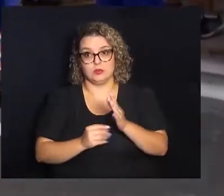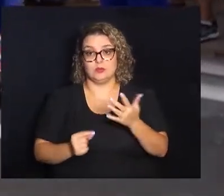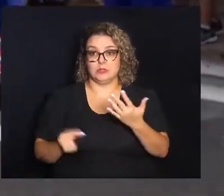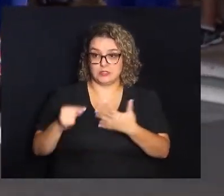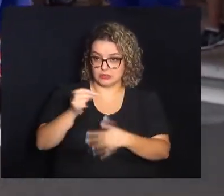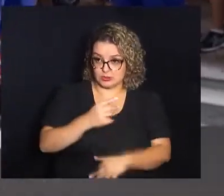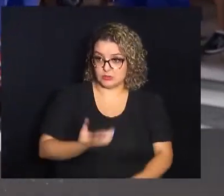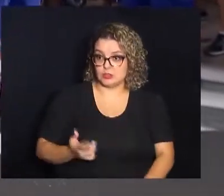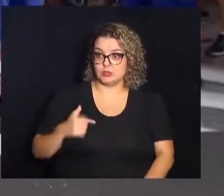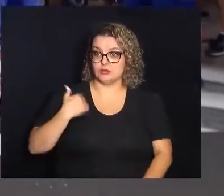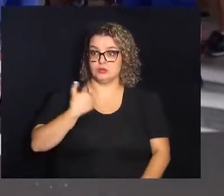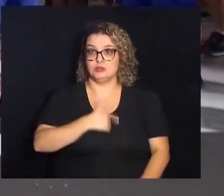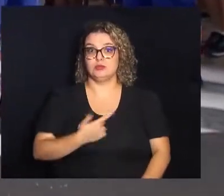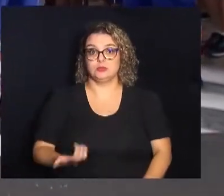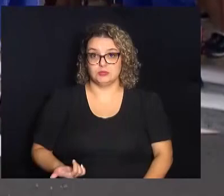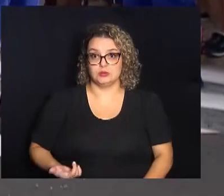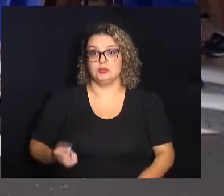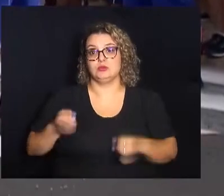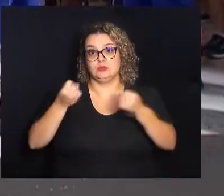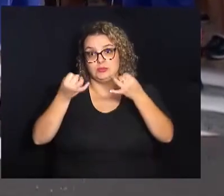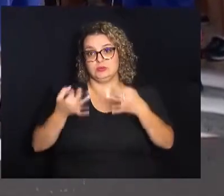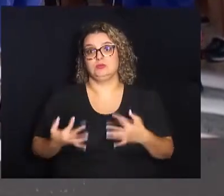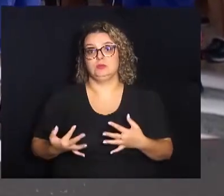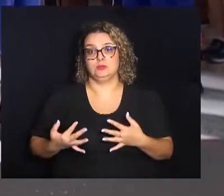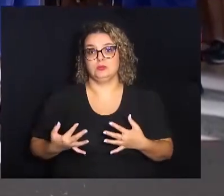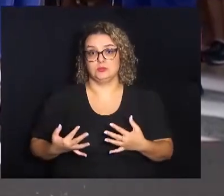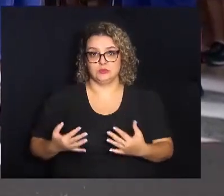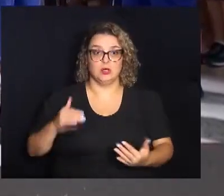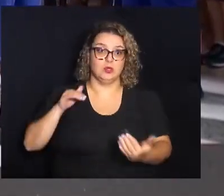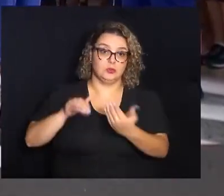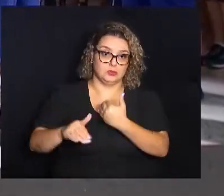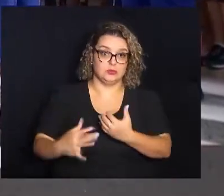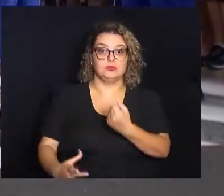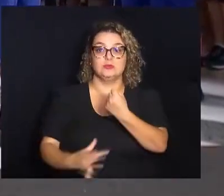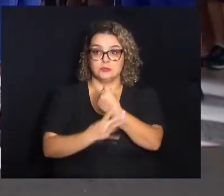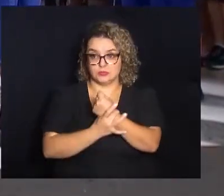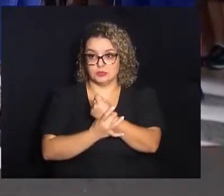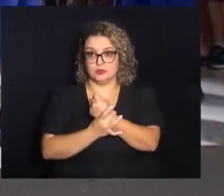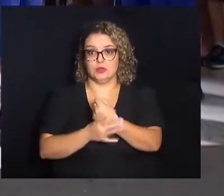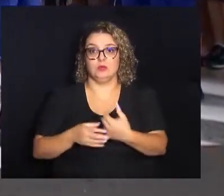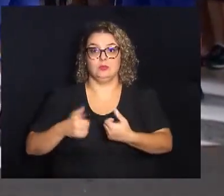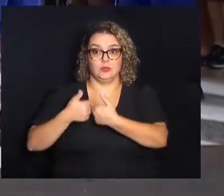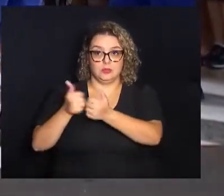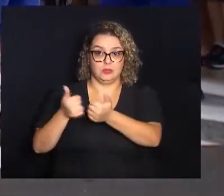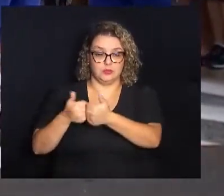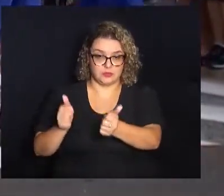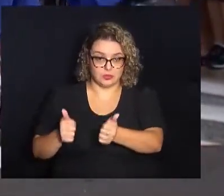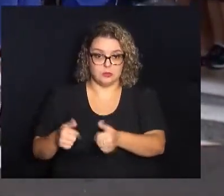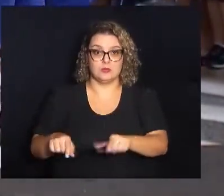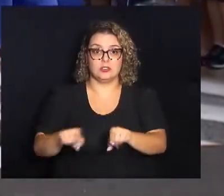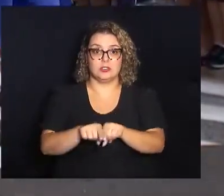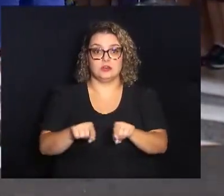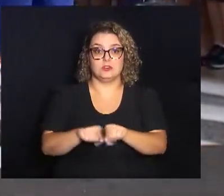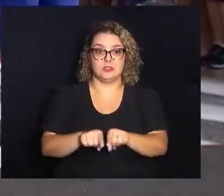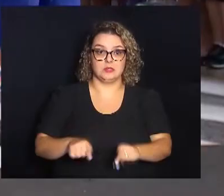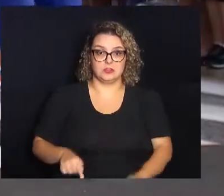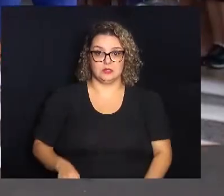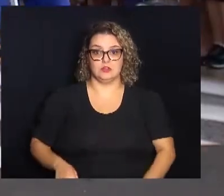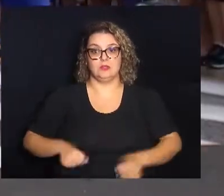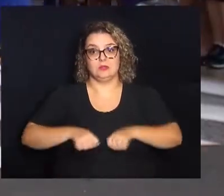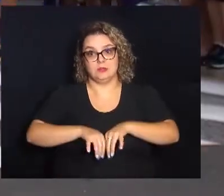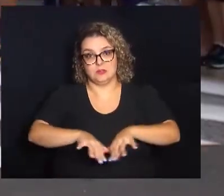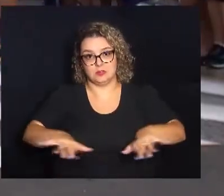aspecto, nós estamos orientando tanto o transporte seguro por ônibus, quanto também a ampliação do